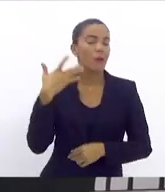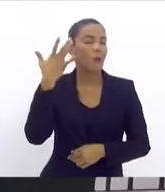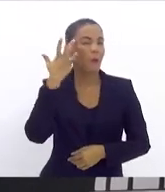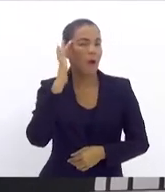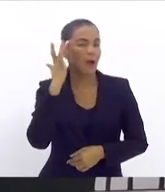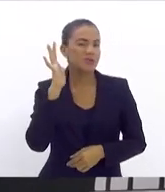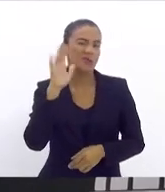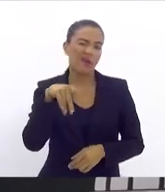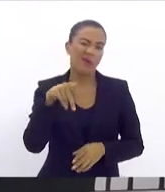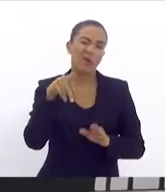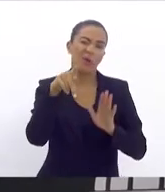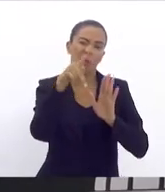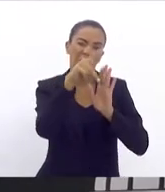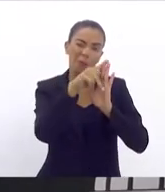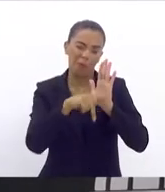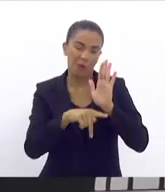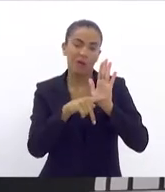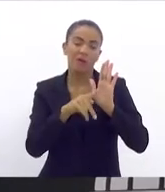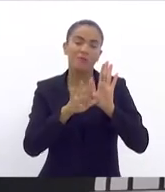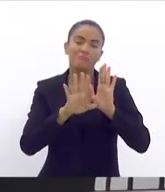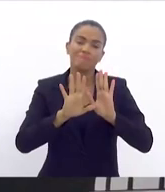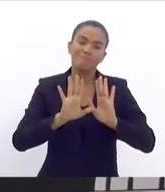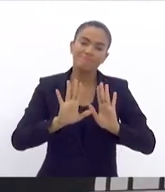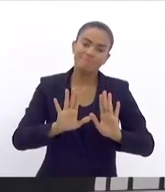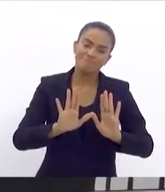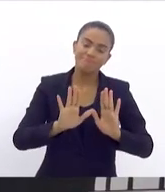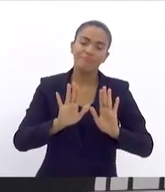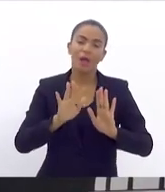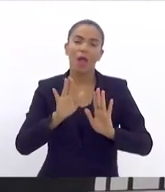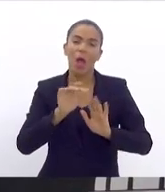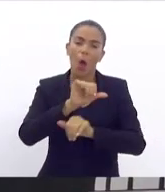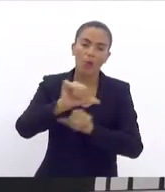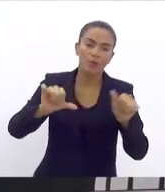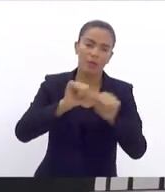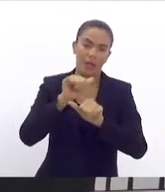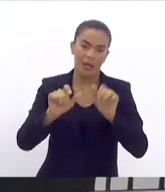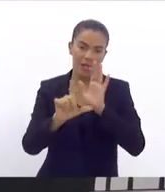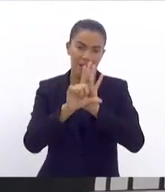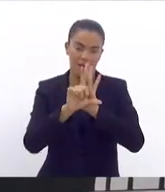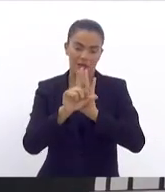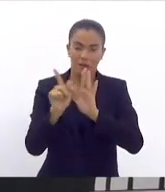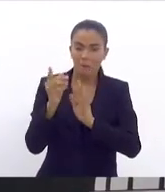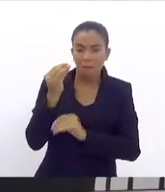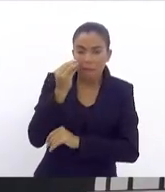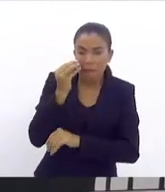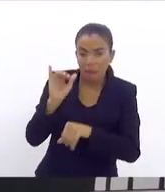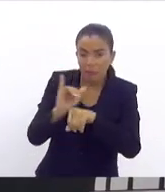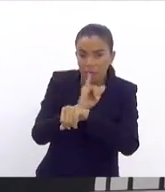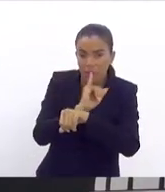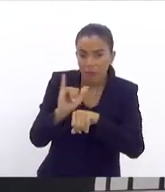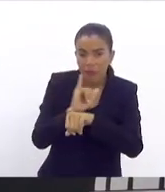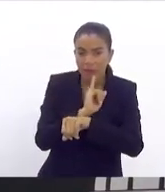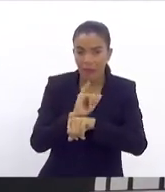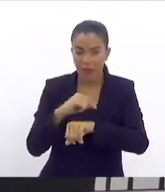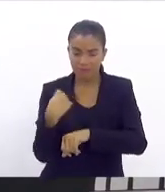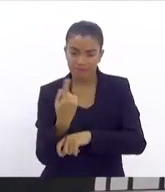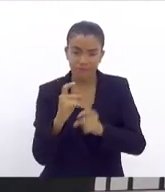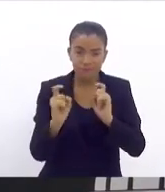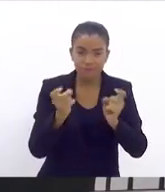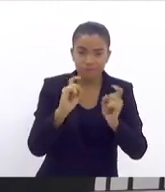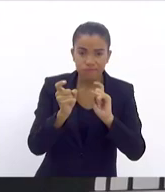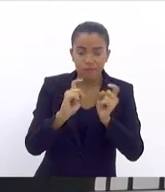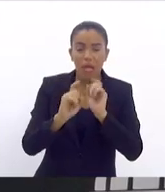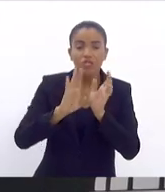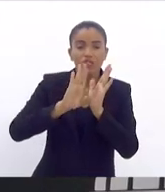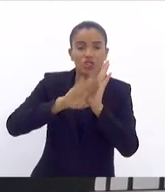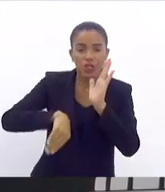não faz muito sentido, na minha opinião, anexar ou alterar a lei. Eu acho que o que a gente pode tentar fazer aqui é, posso retirar de